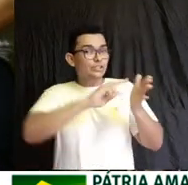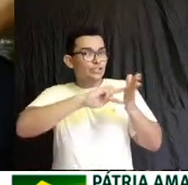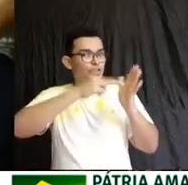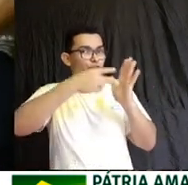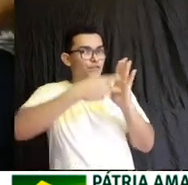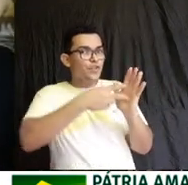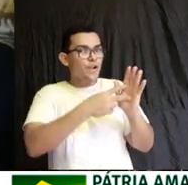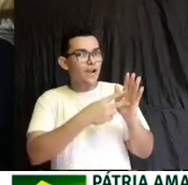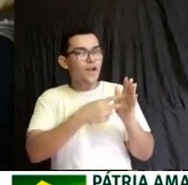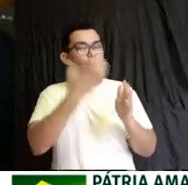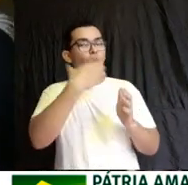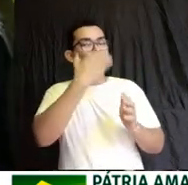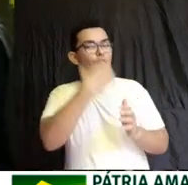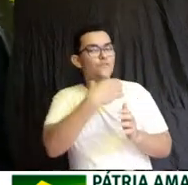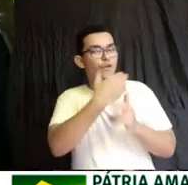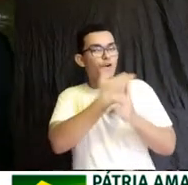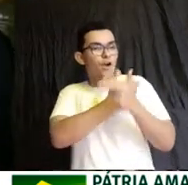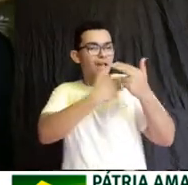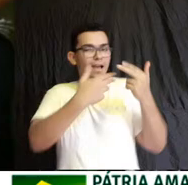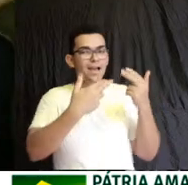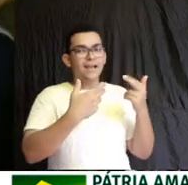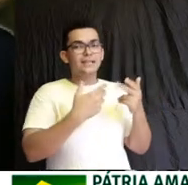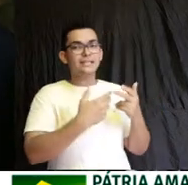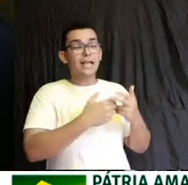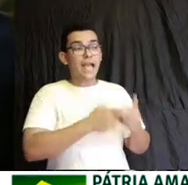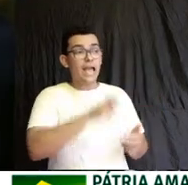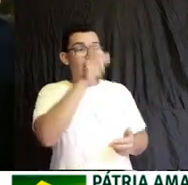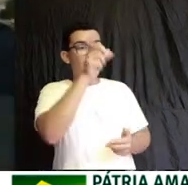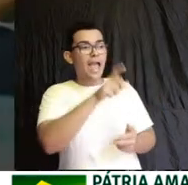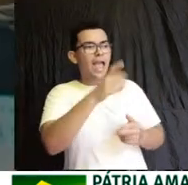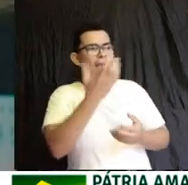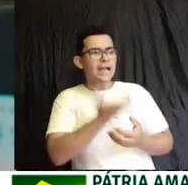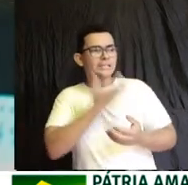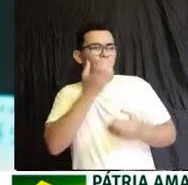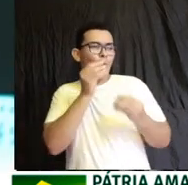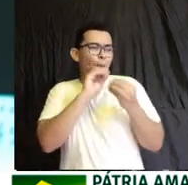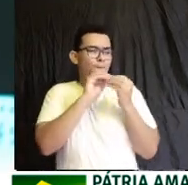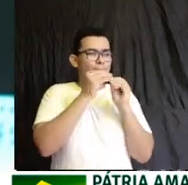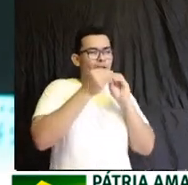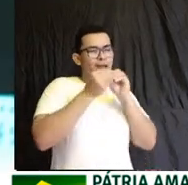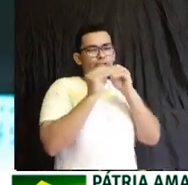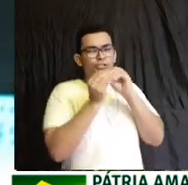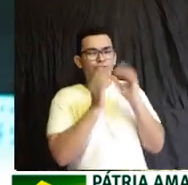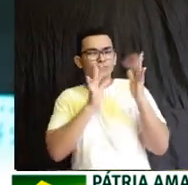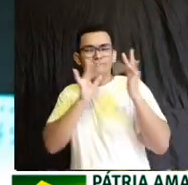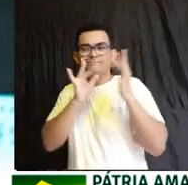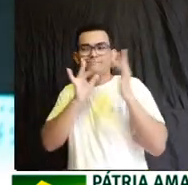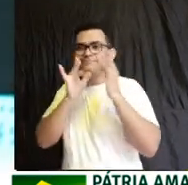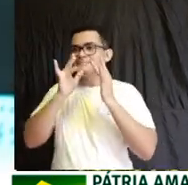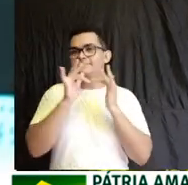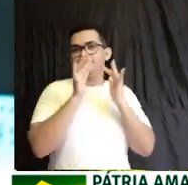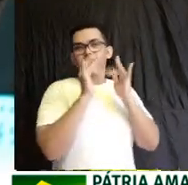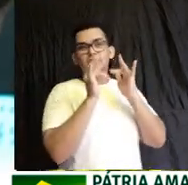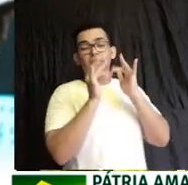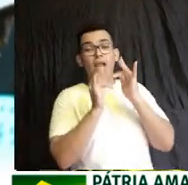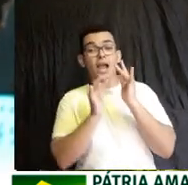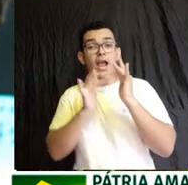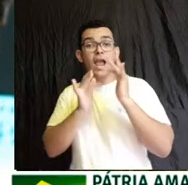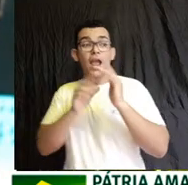desfrutar. Morena tropicana, eu quero teu sabor. Oi, oi, oi.